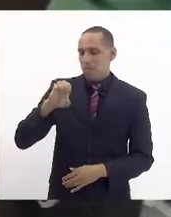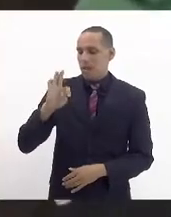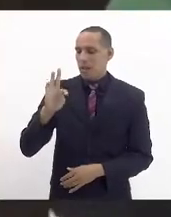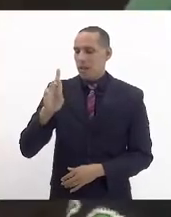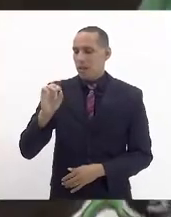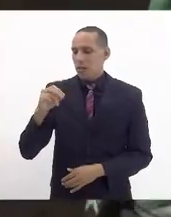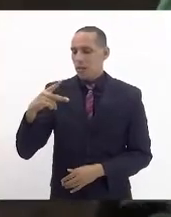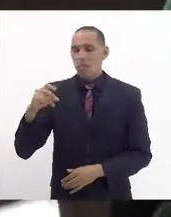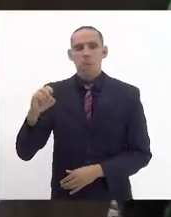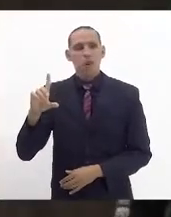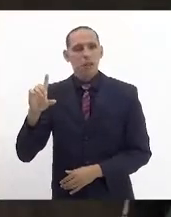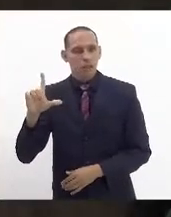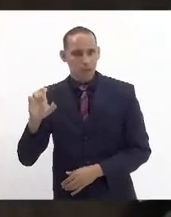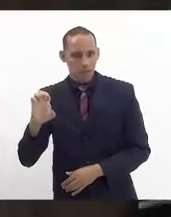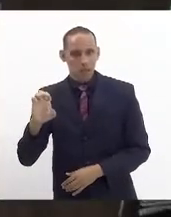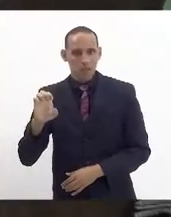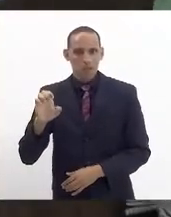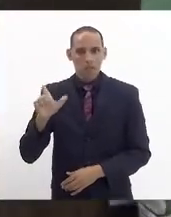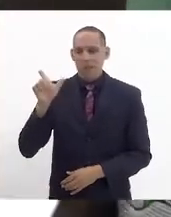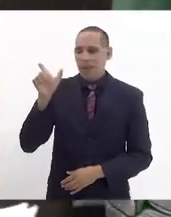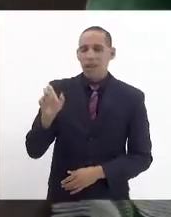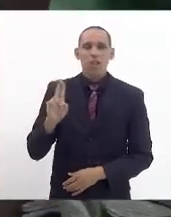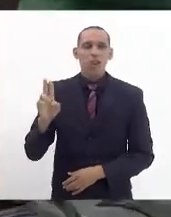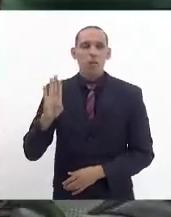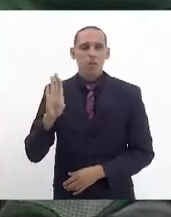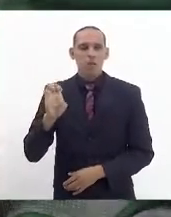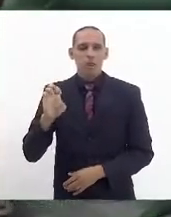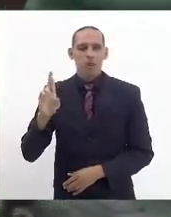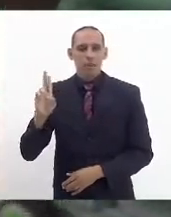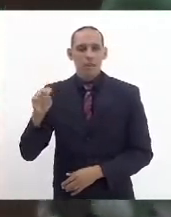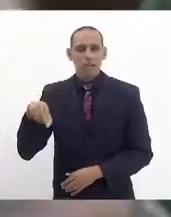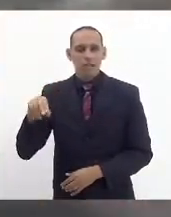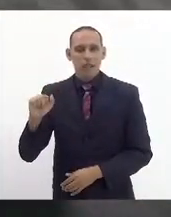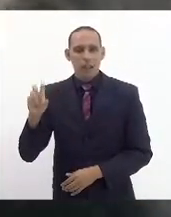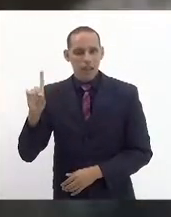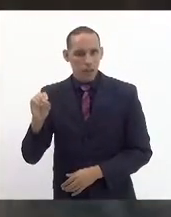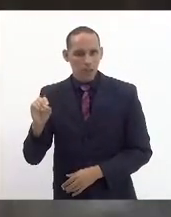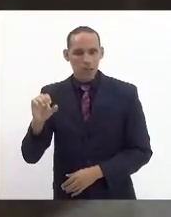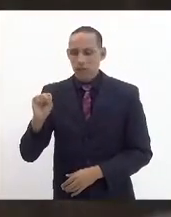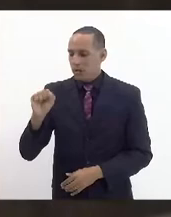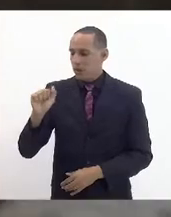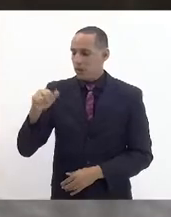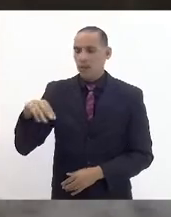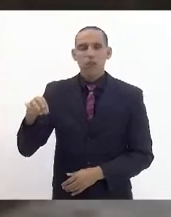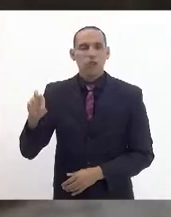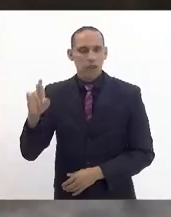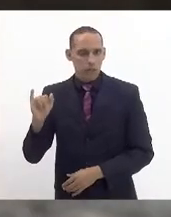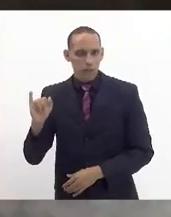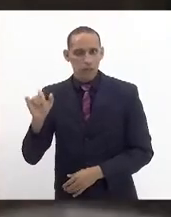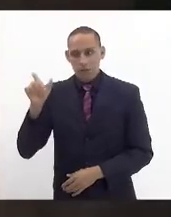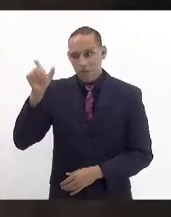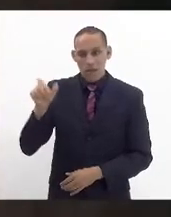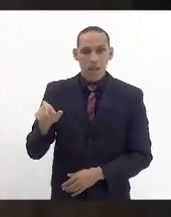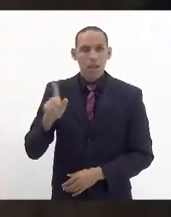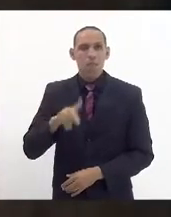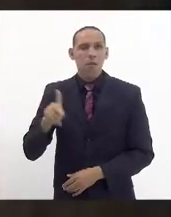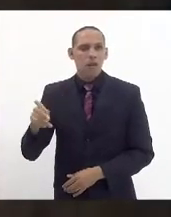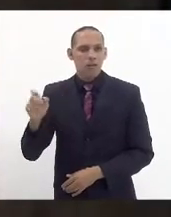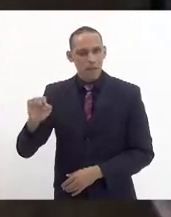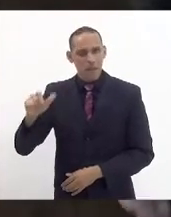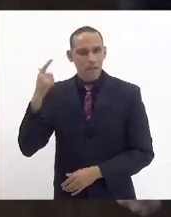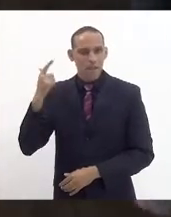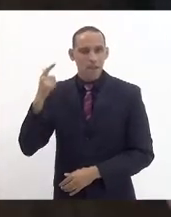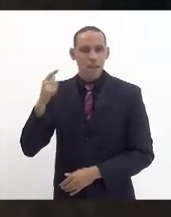Bernardo Santoro, senhor presidente. Ele é um jurista, um ex-professor da UERJ, da UFRJ, e